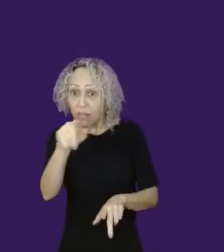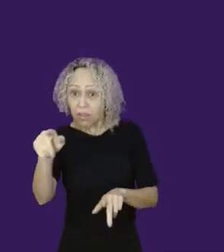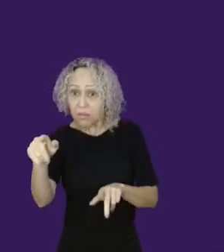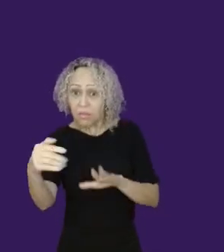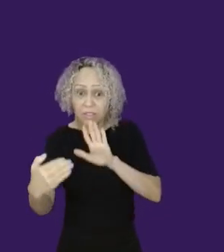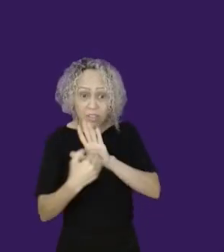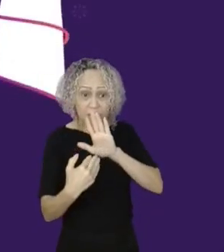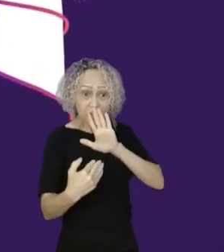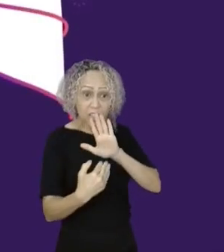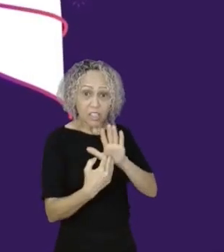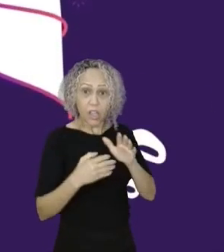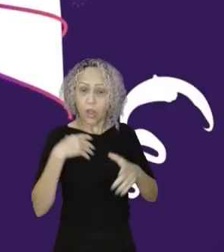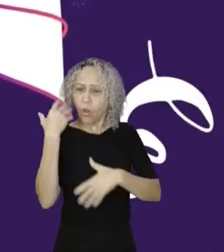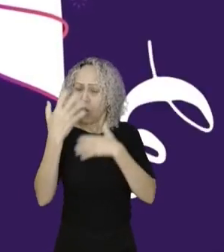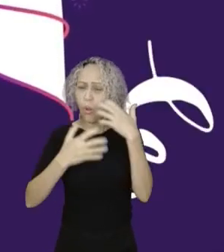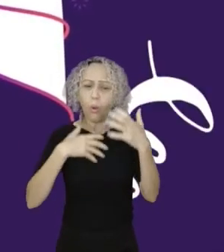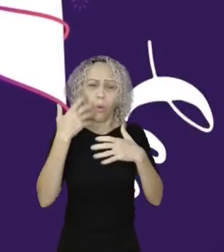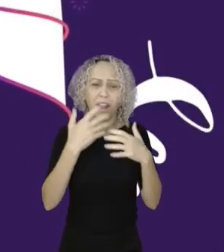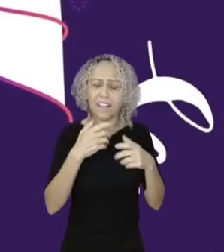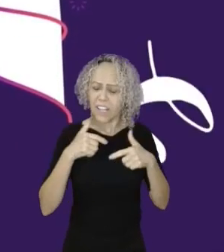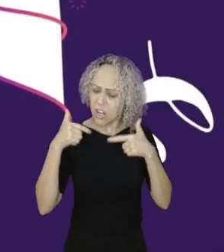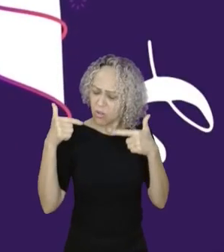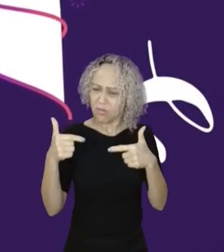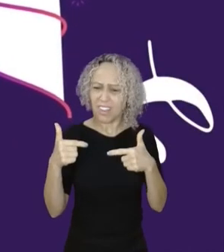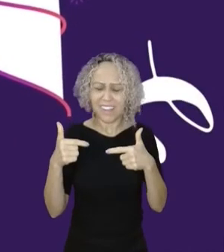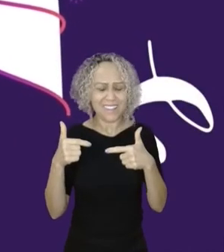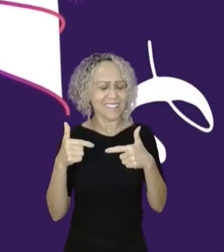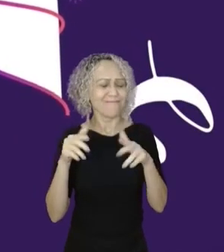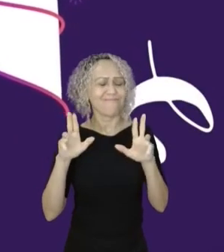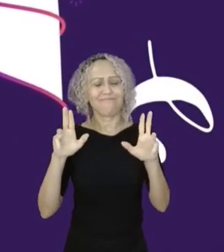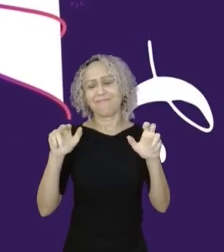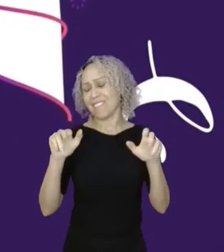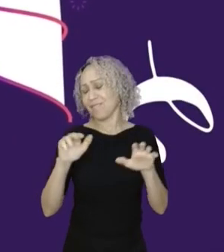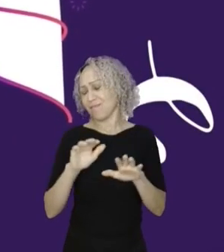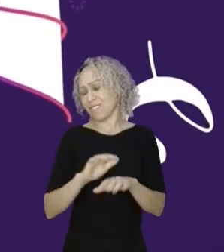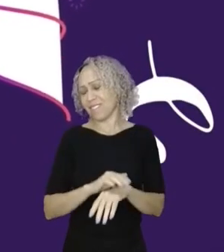Ninguém vai me impedir de cantar e lutar.